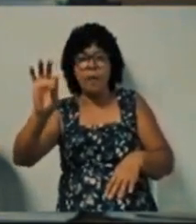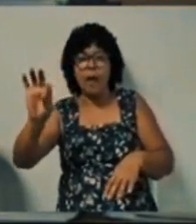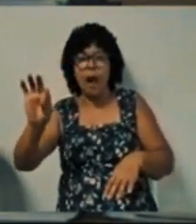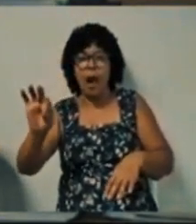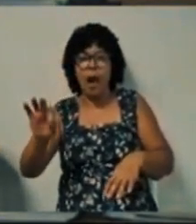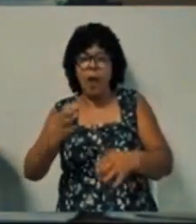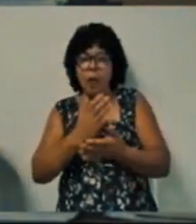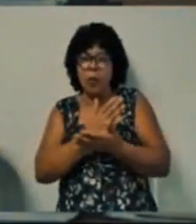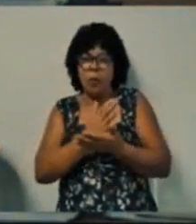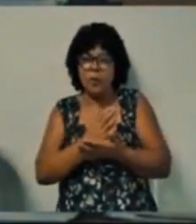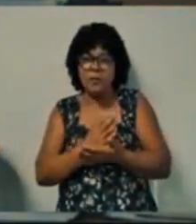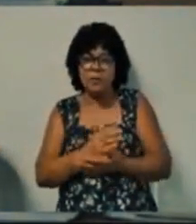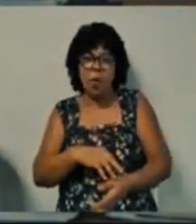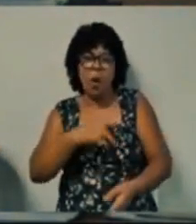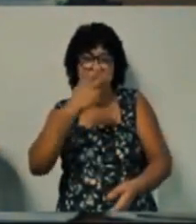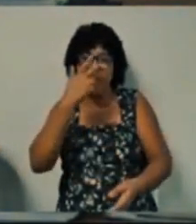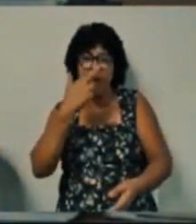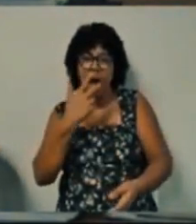em línguas como